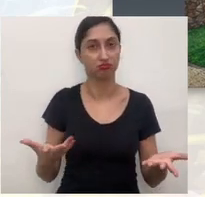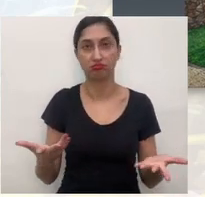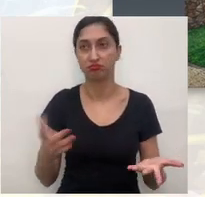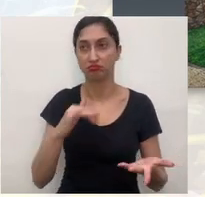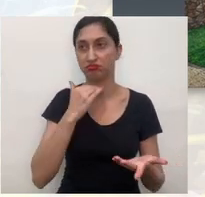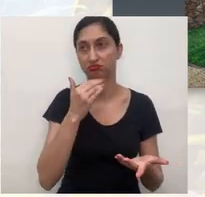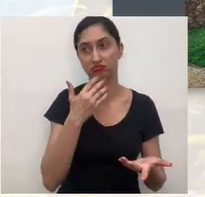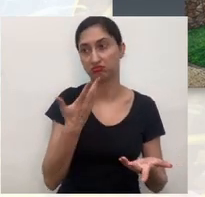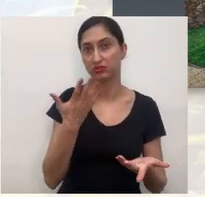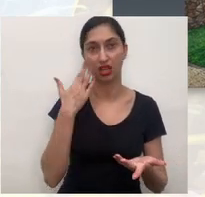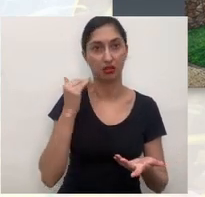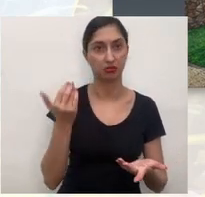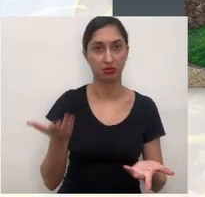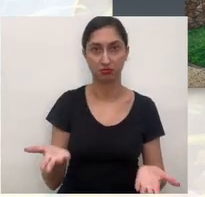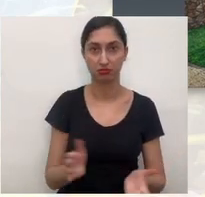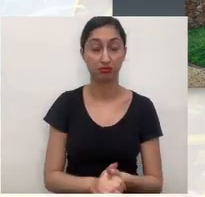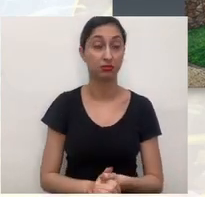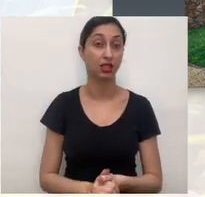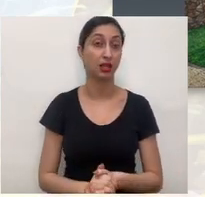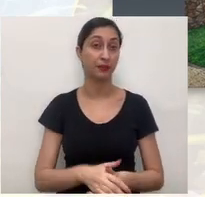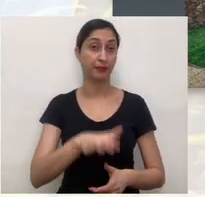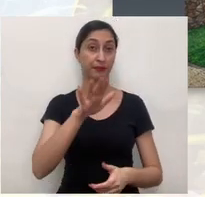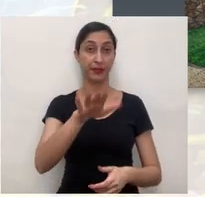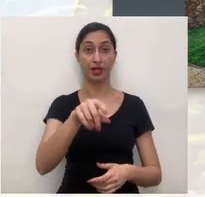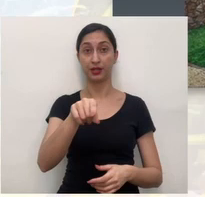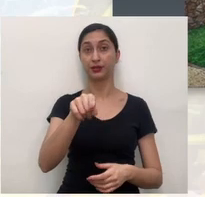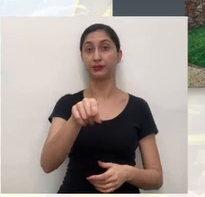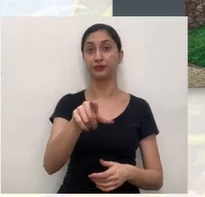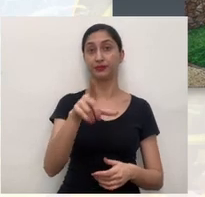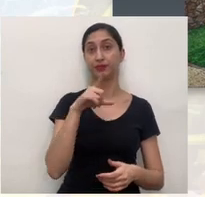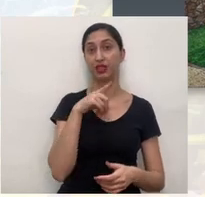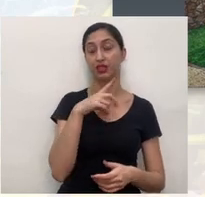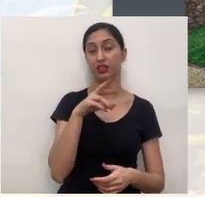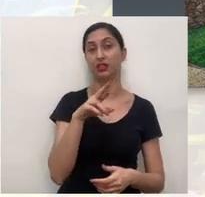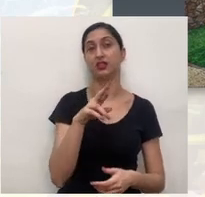carismático na obra do Burle Marx, que é a residência Cavanelas,